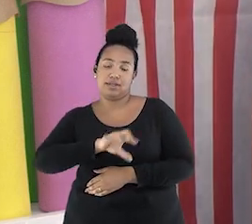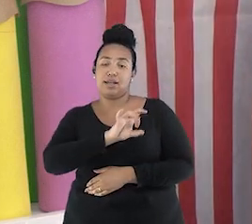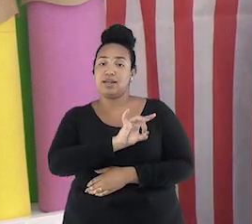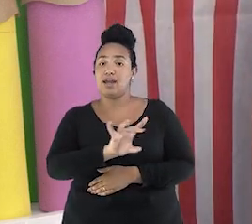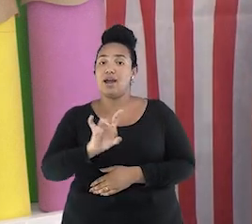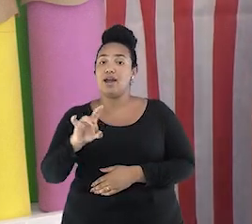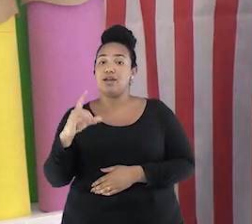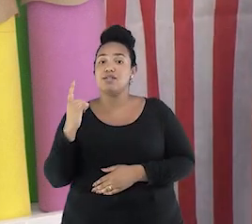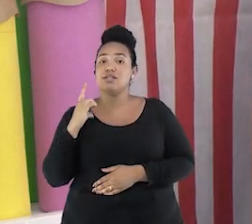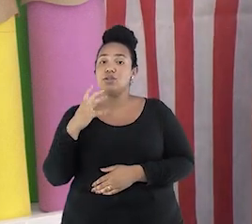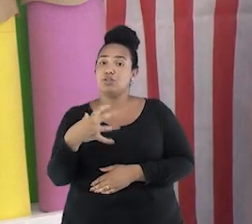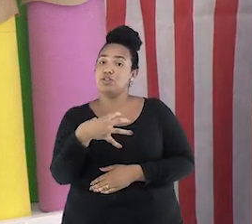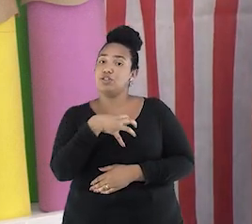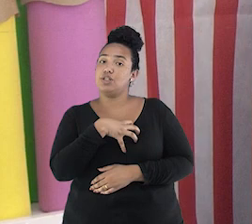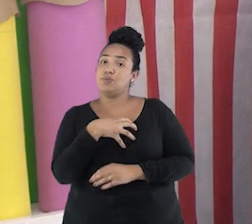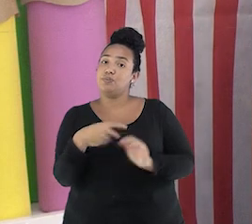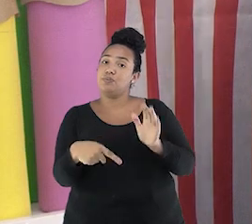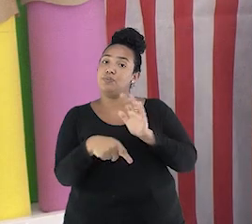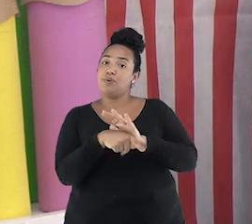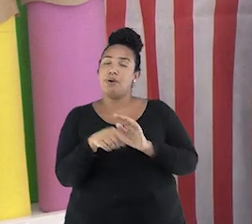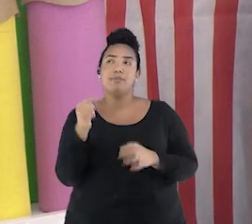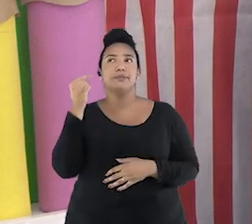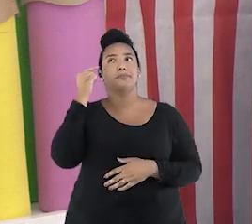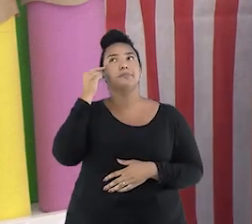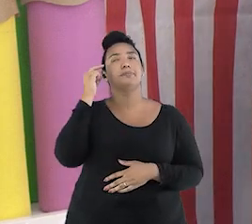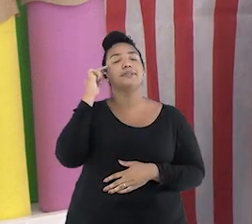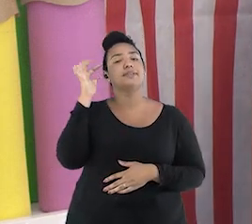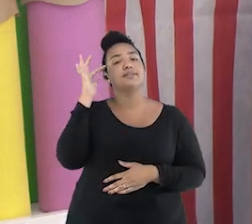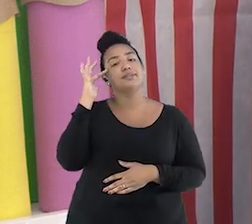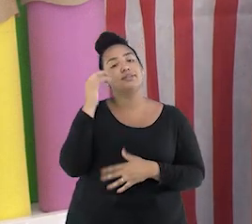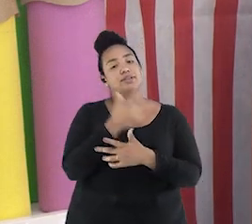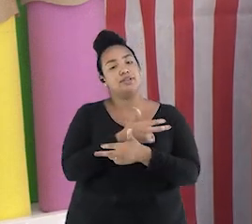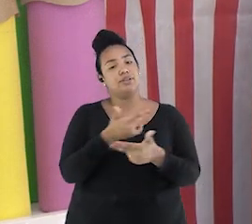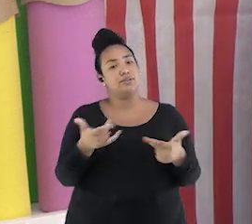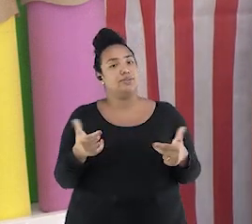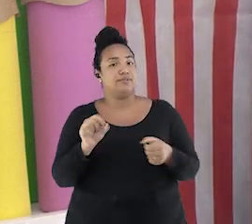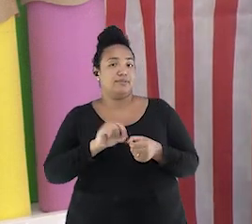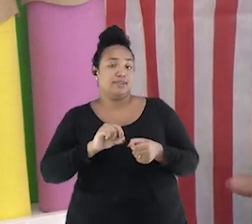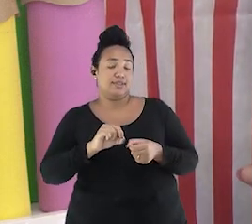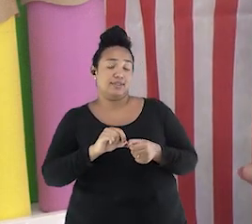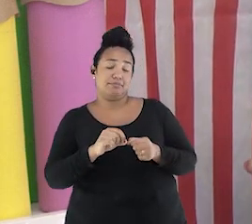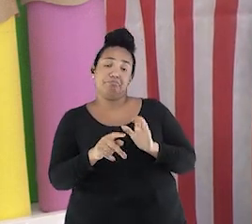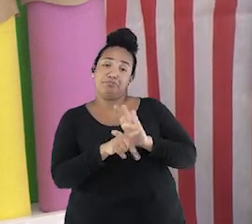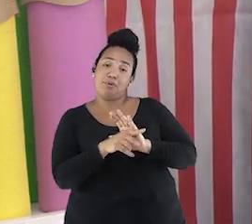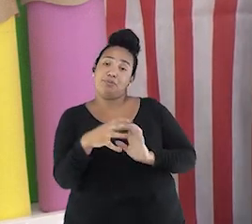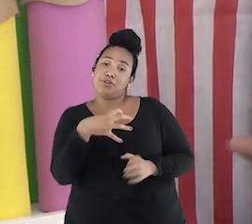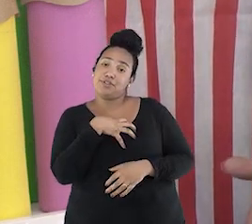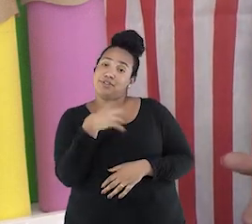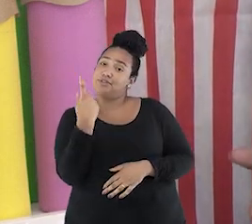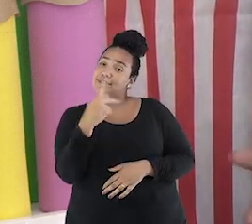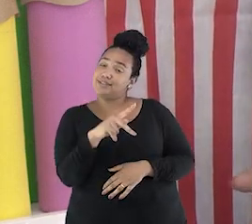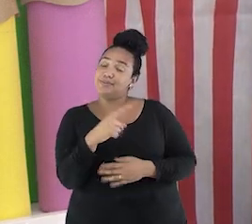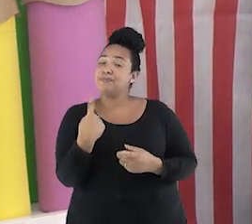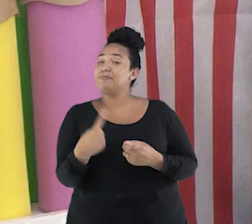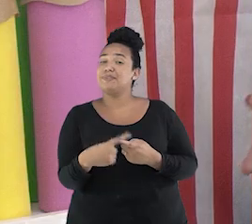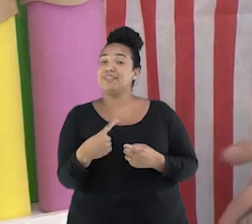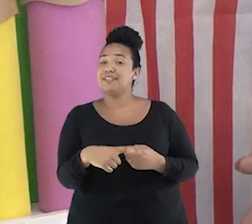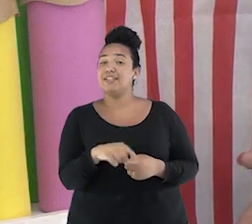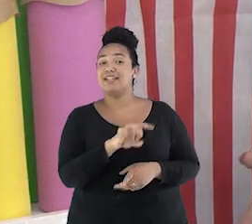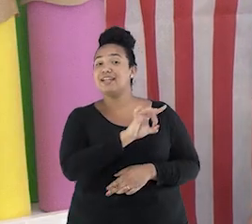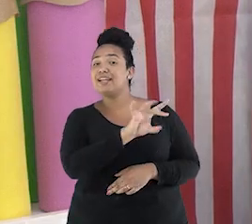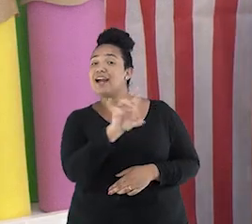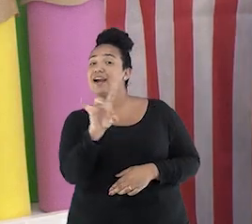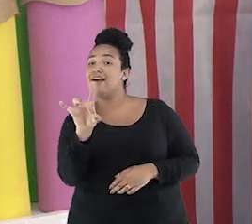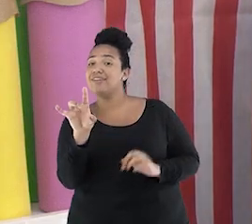maneira de pensar, de organizar, de fazer as coisas no seu tempo. Afinal, ninguém é igual a